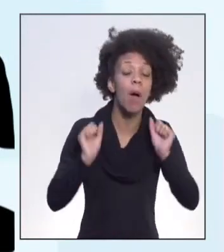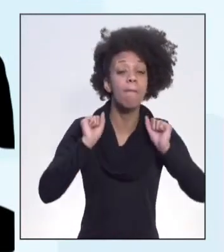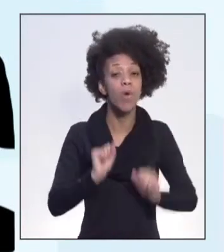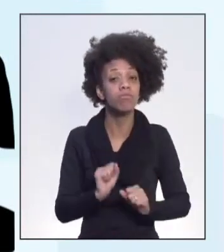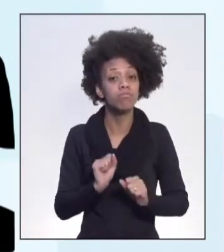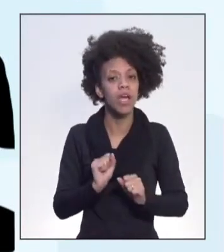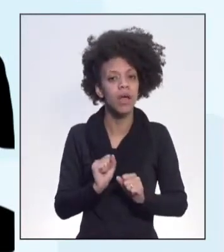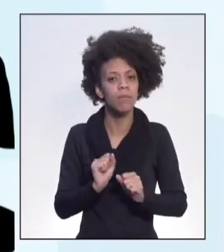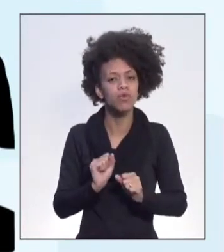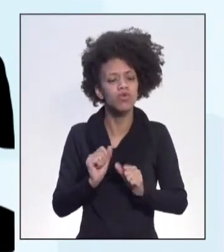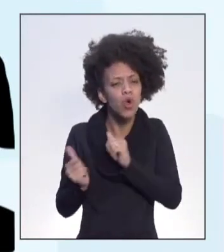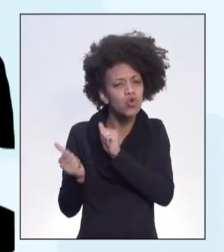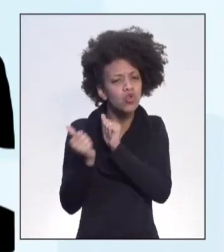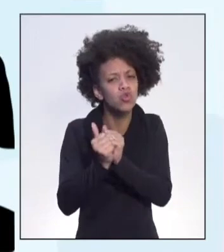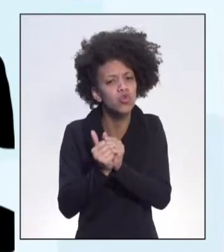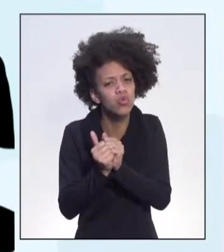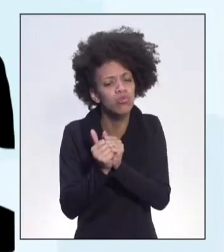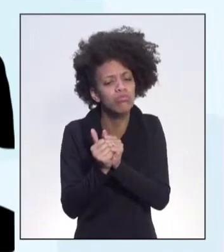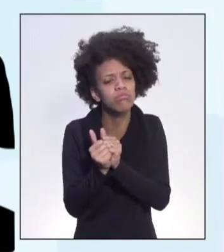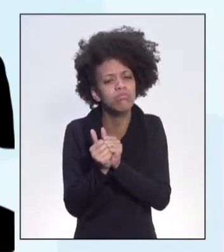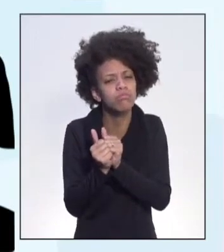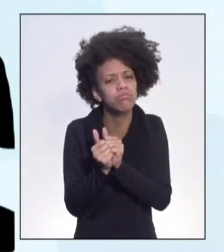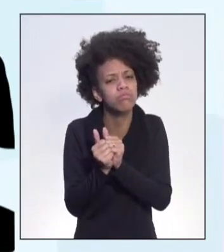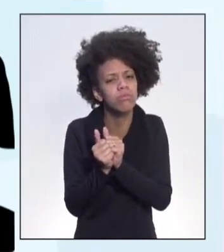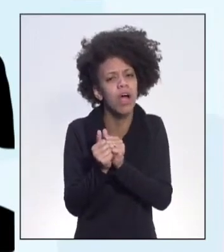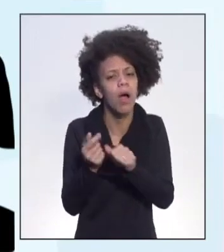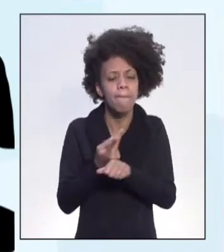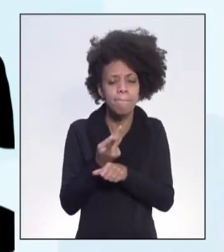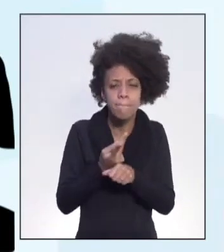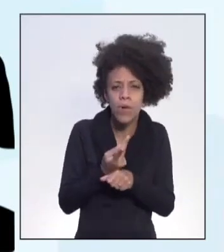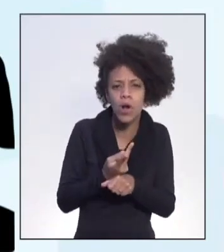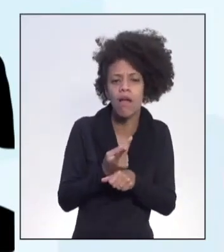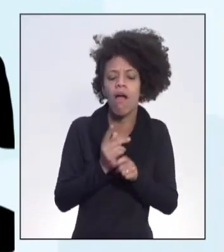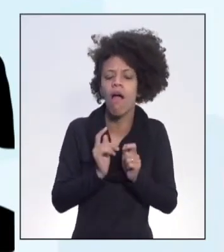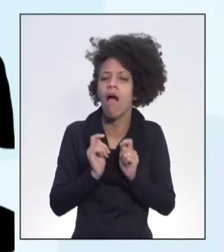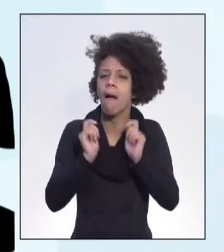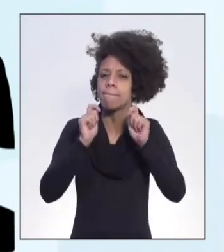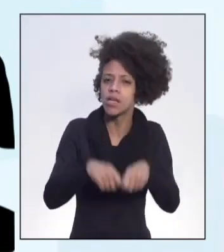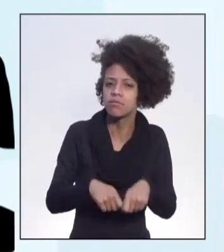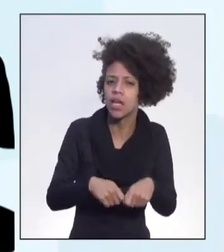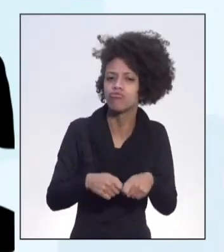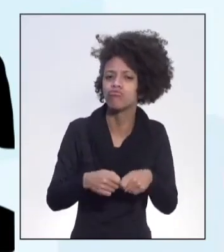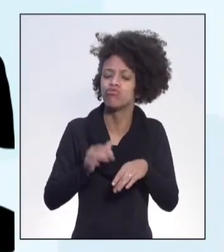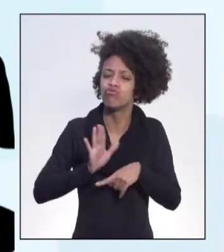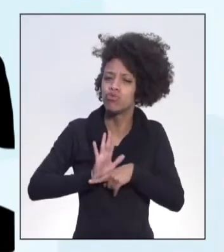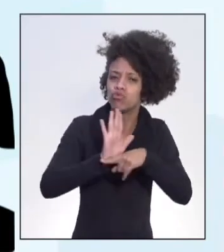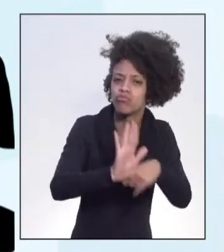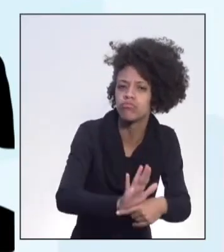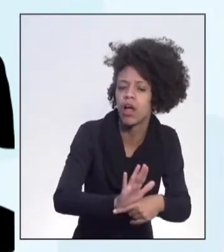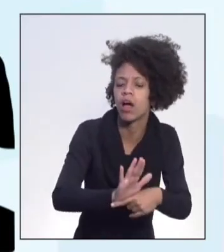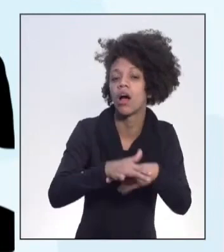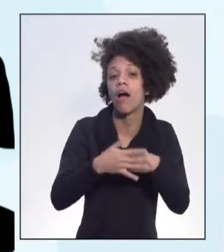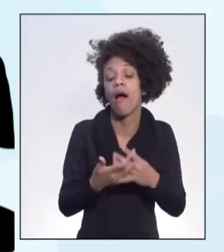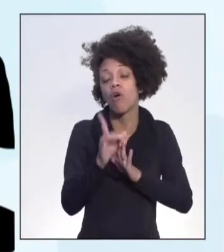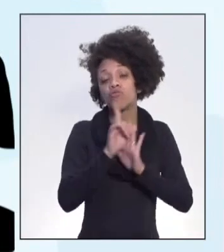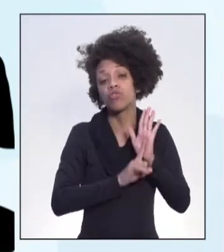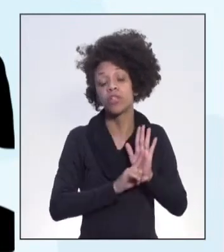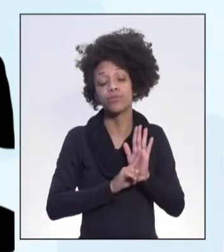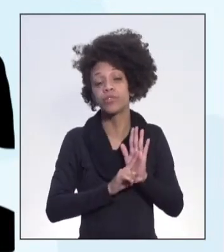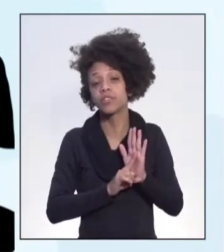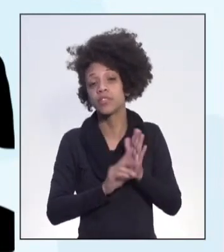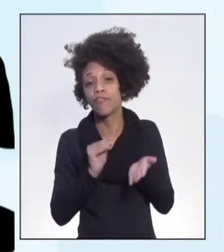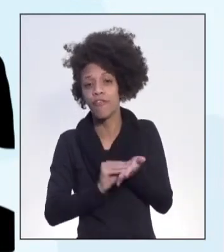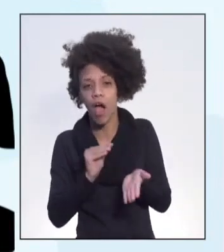podemos, juntos, buscarmos conquistar esses direitos que ainda não foram garantidos, por exemplo,